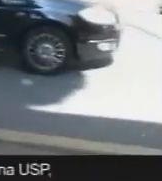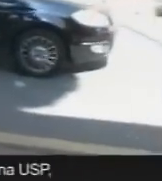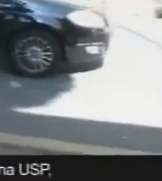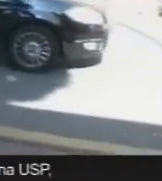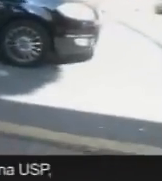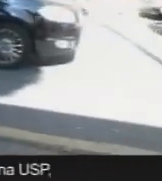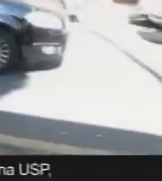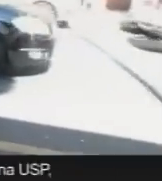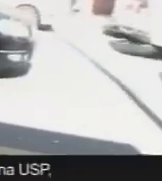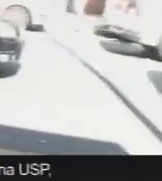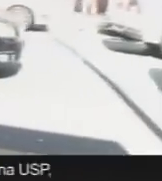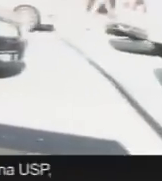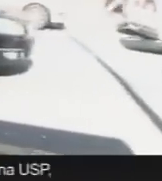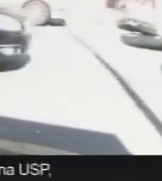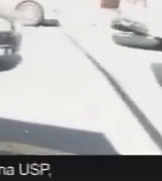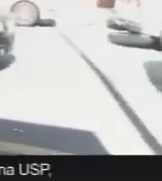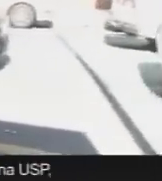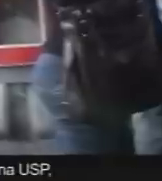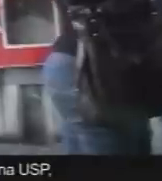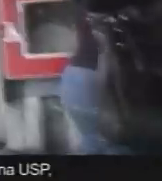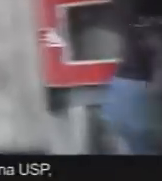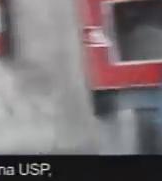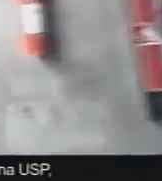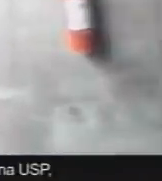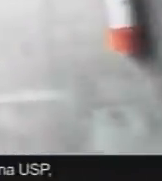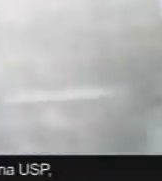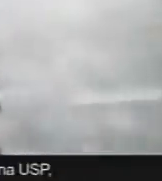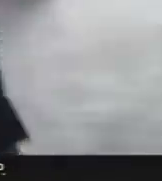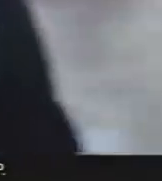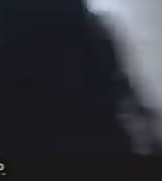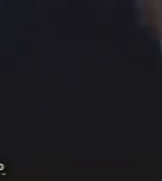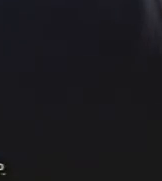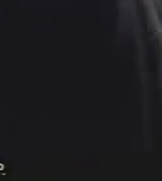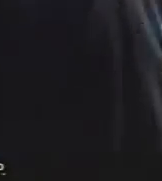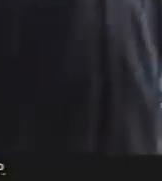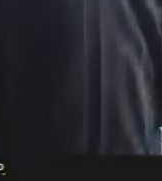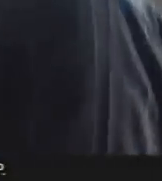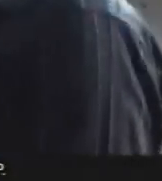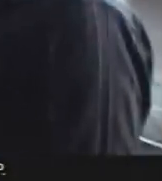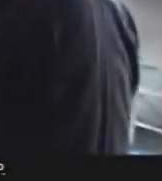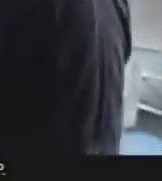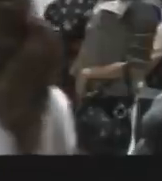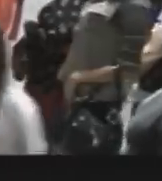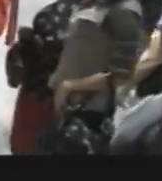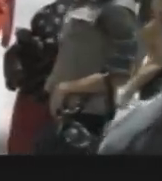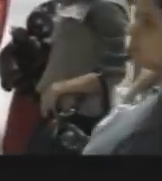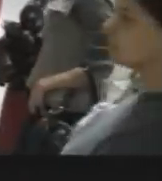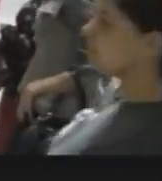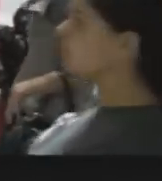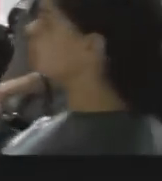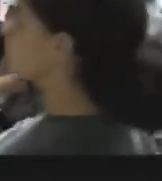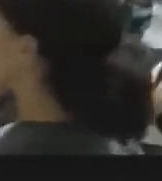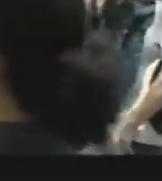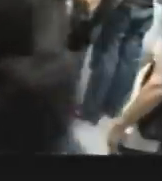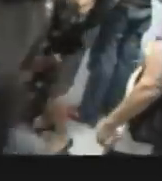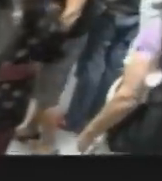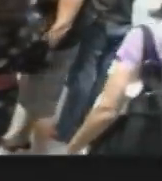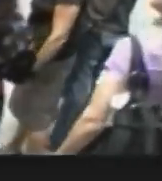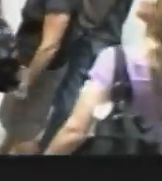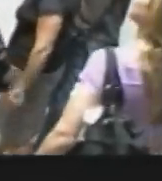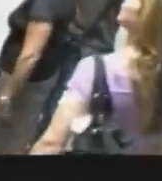então eu fiquei hiper feliz porque eu recusei a vaga na USP. Eu tinha ficado em terceira chamada na USP.